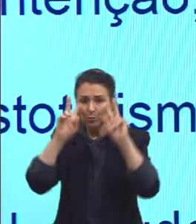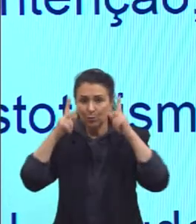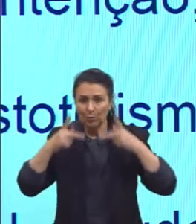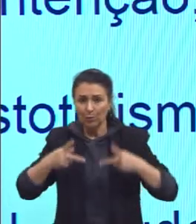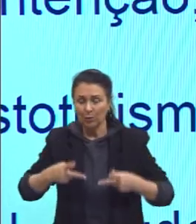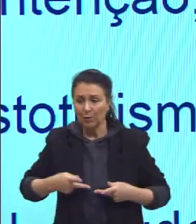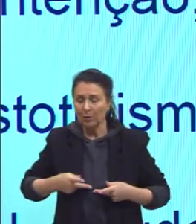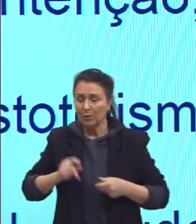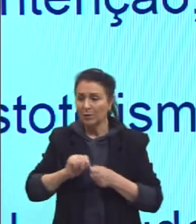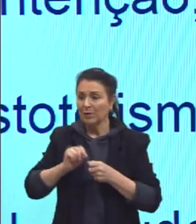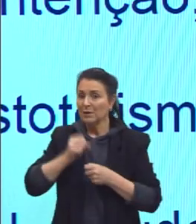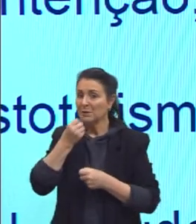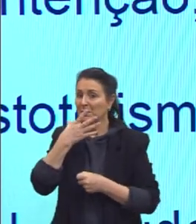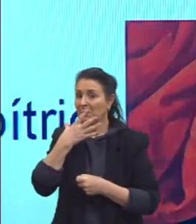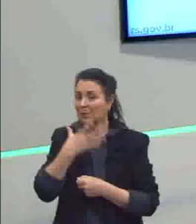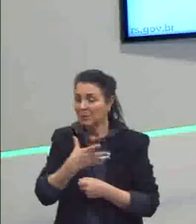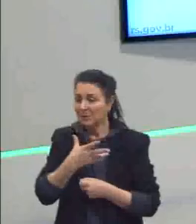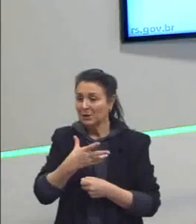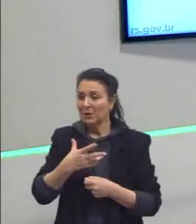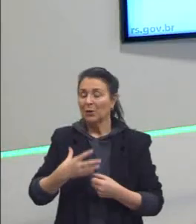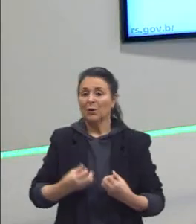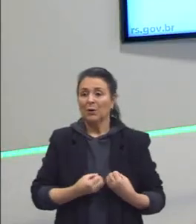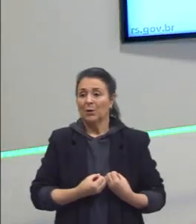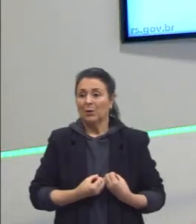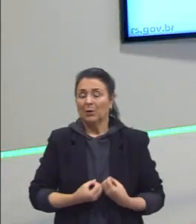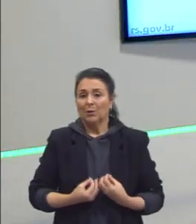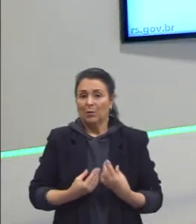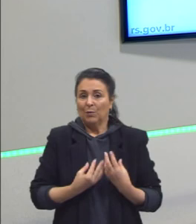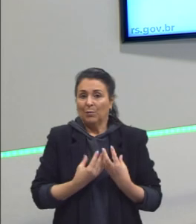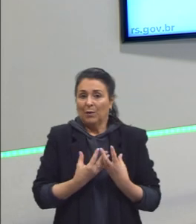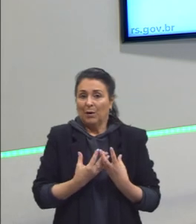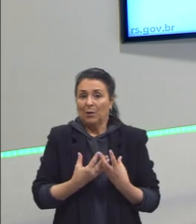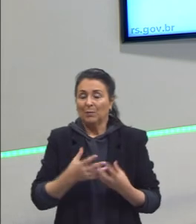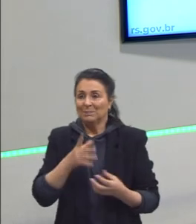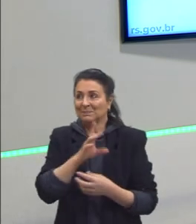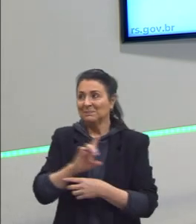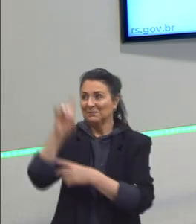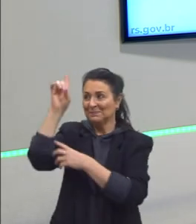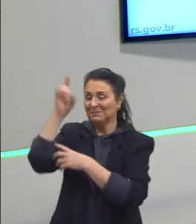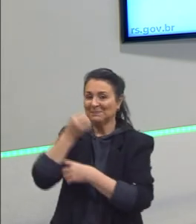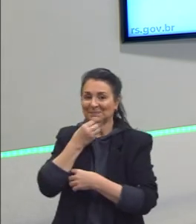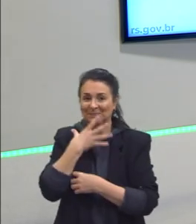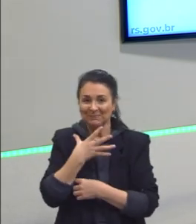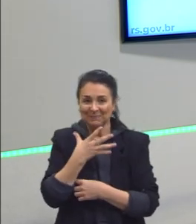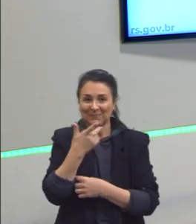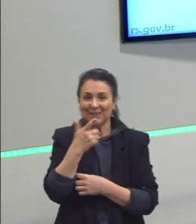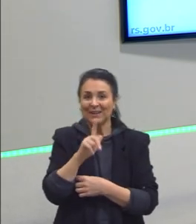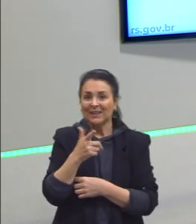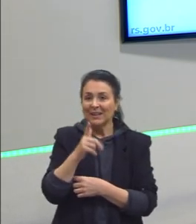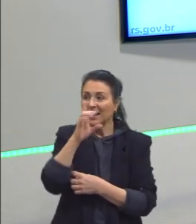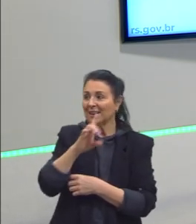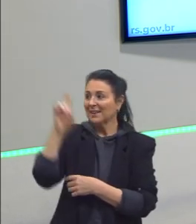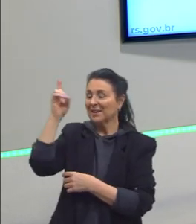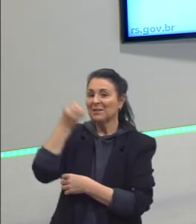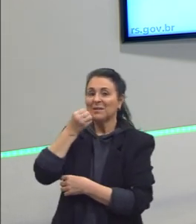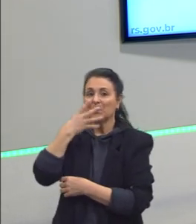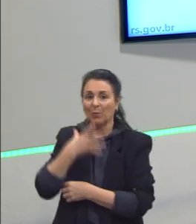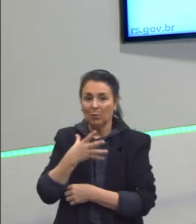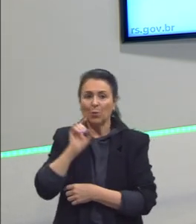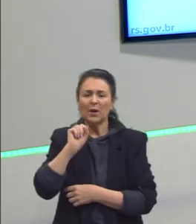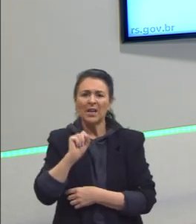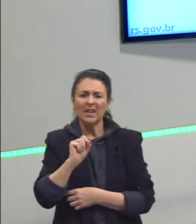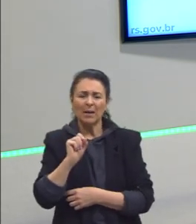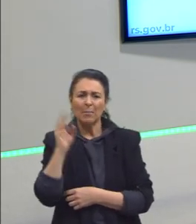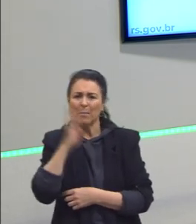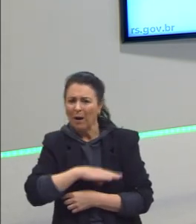o mal em Santo Agostinho o mal não existe porque se deus é bom deus não criaria o mal então o que que é